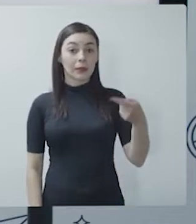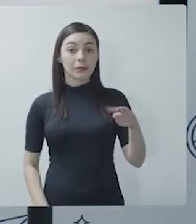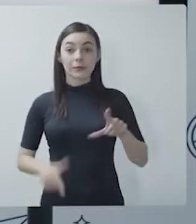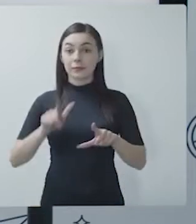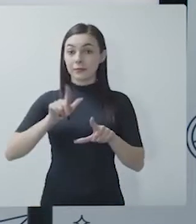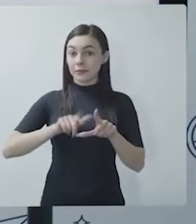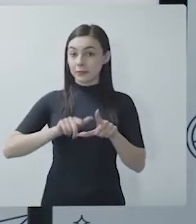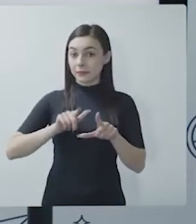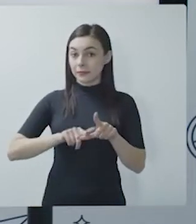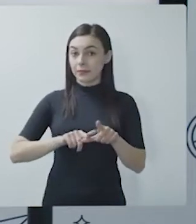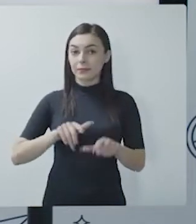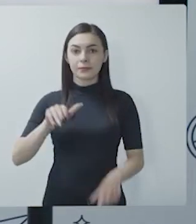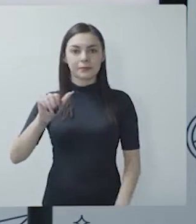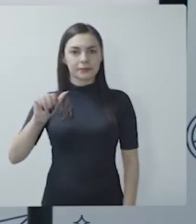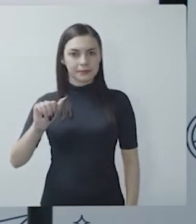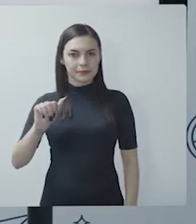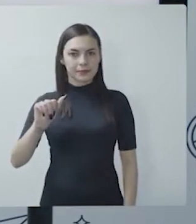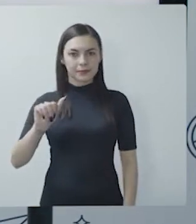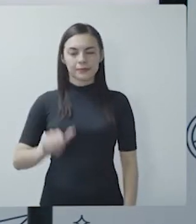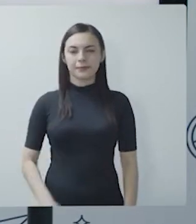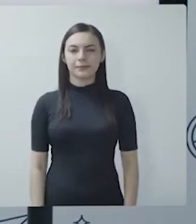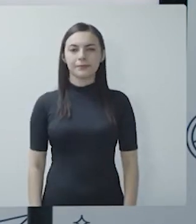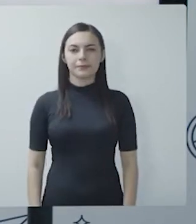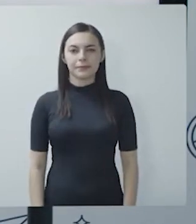a letra A.